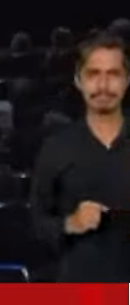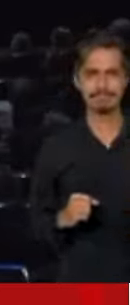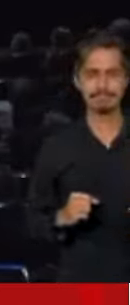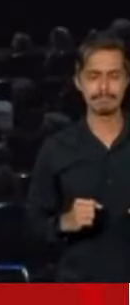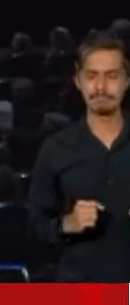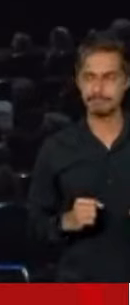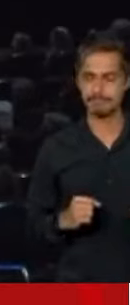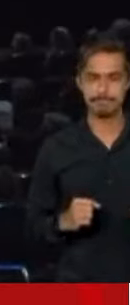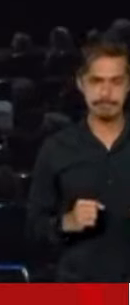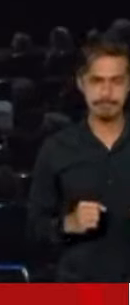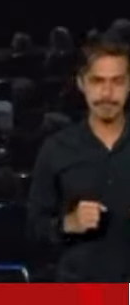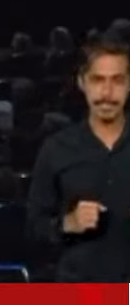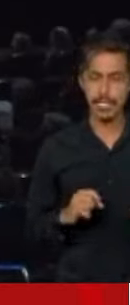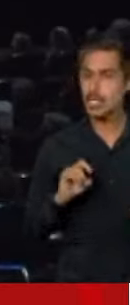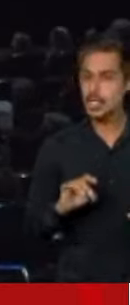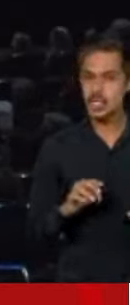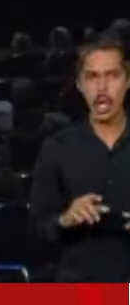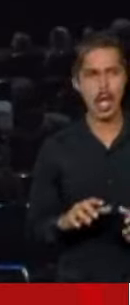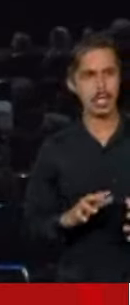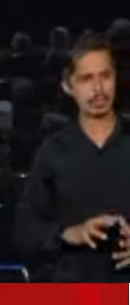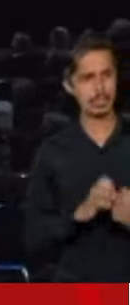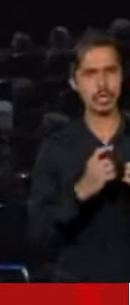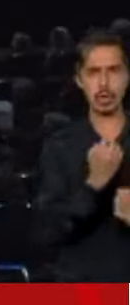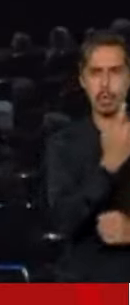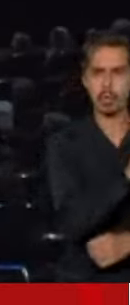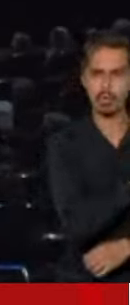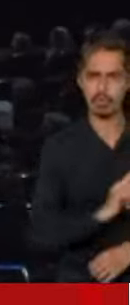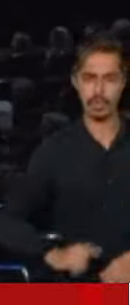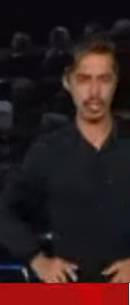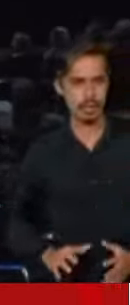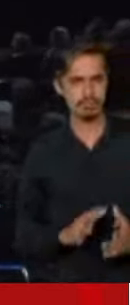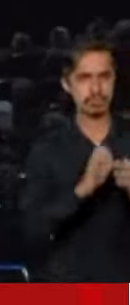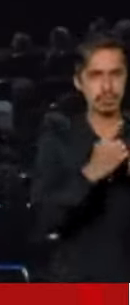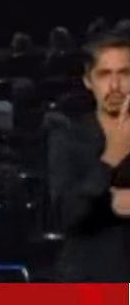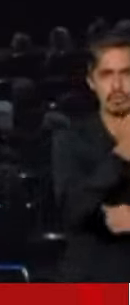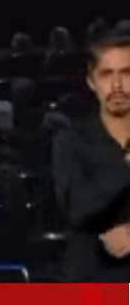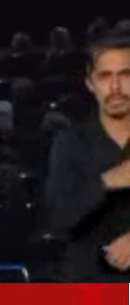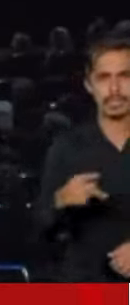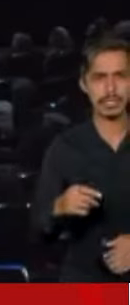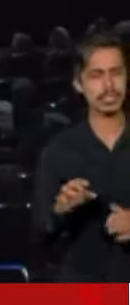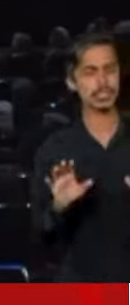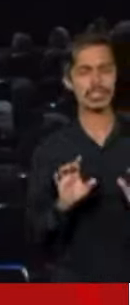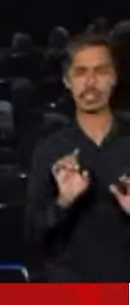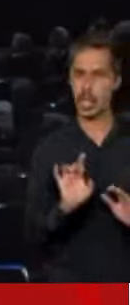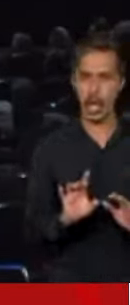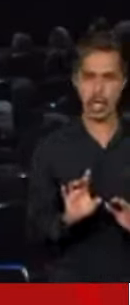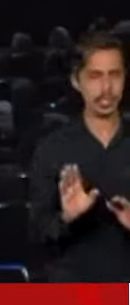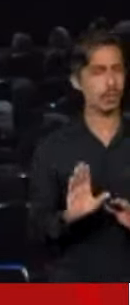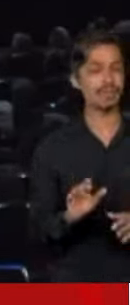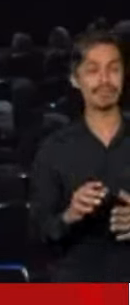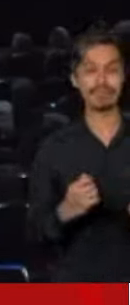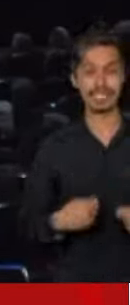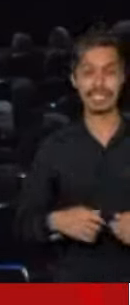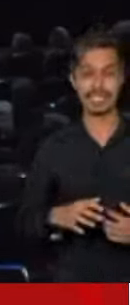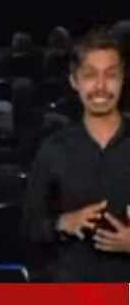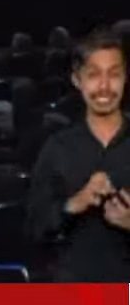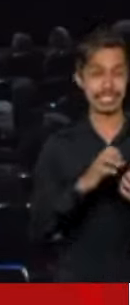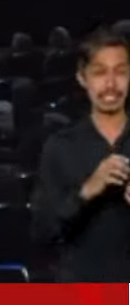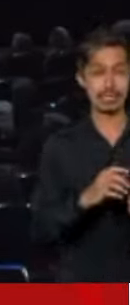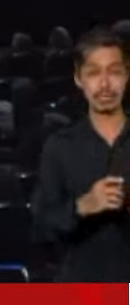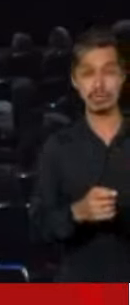A gente não tem apenas que brigar contra um governador, contra um presidente. A gente tem que brigar contra